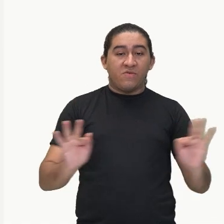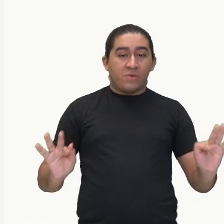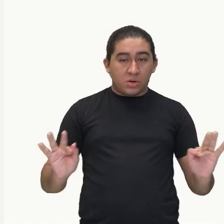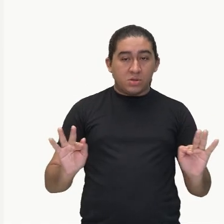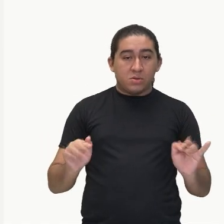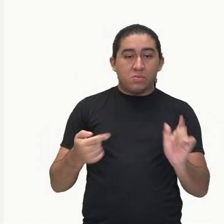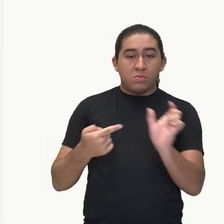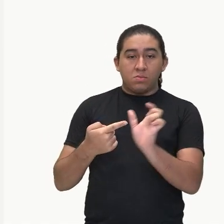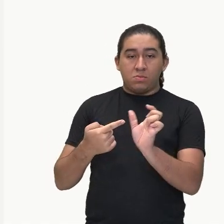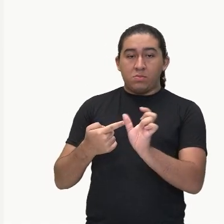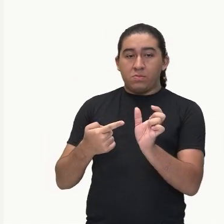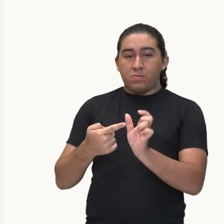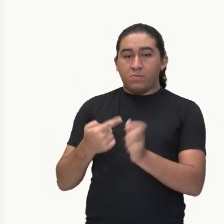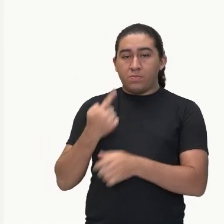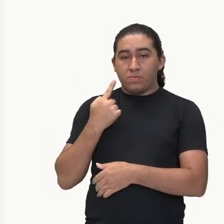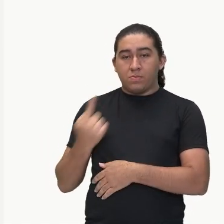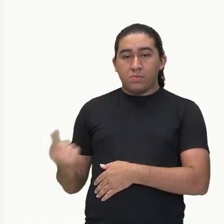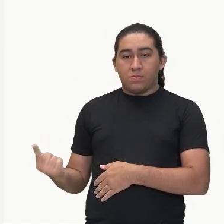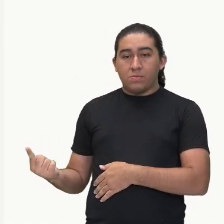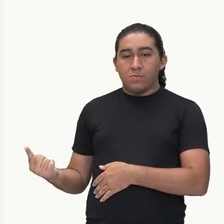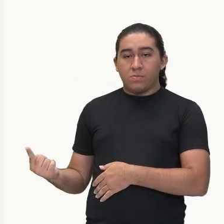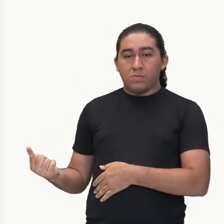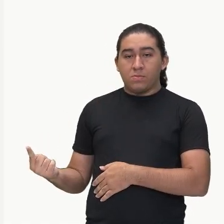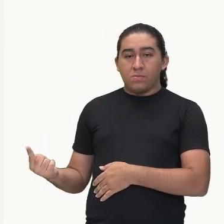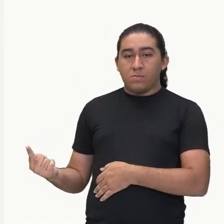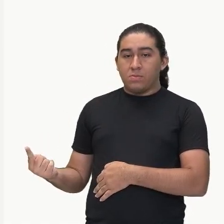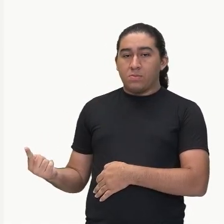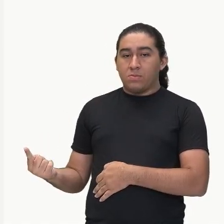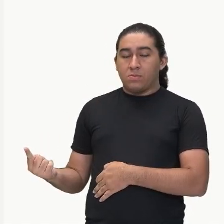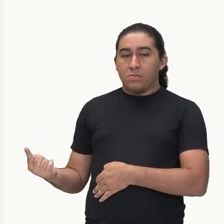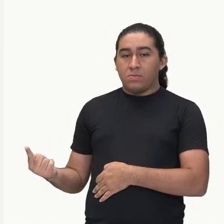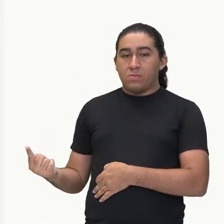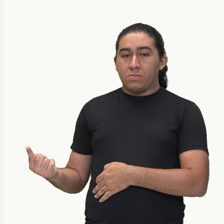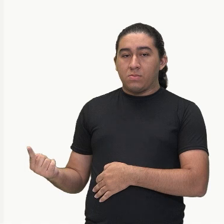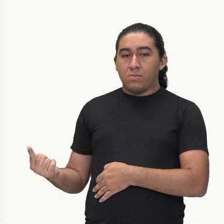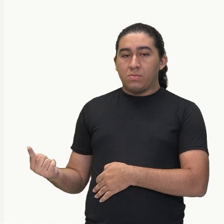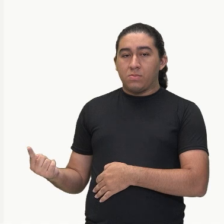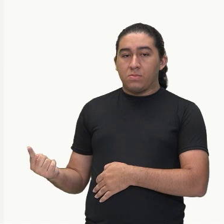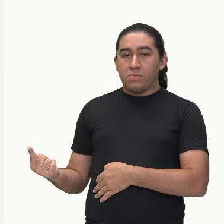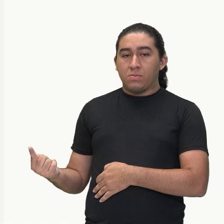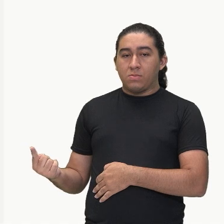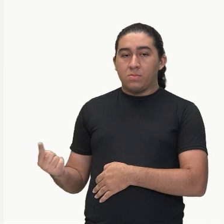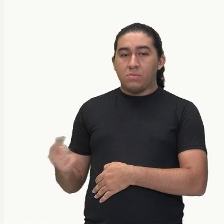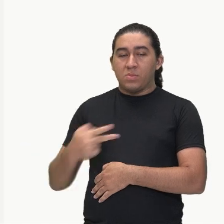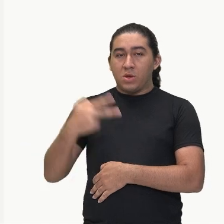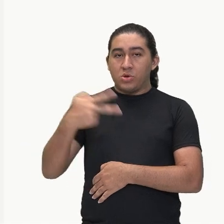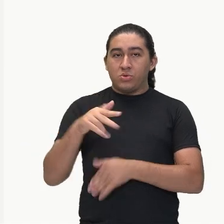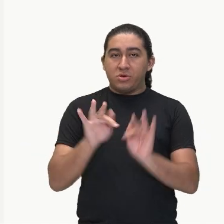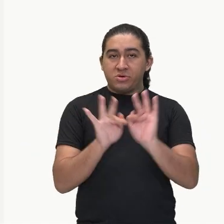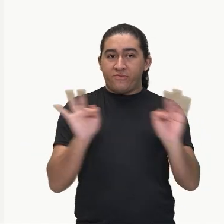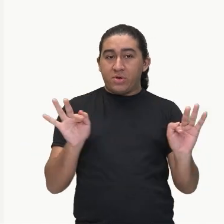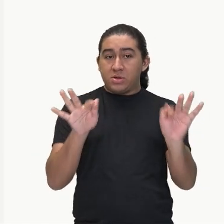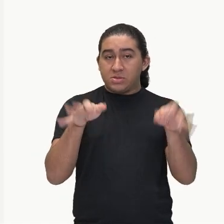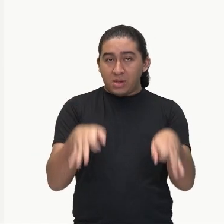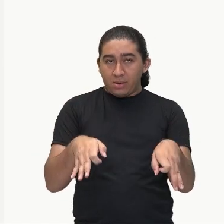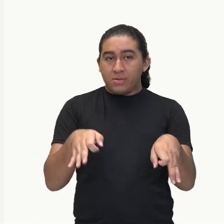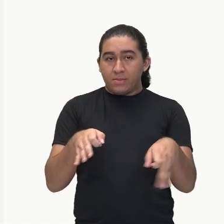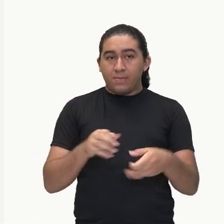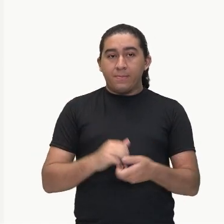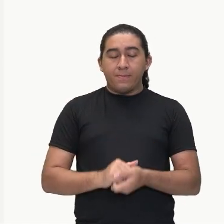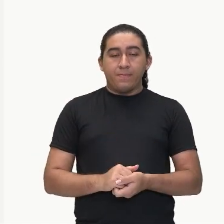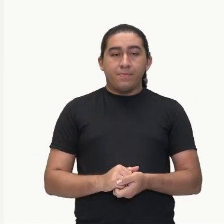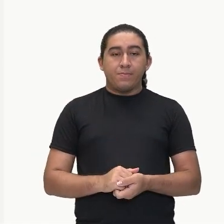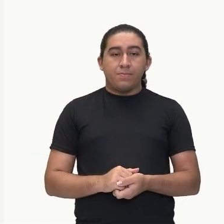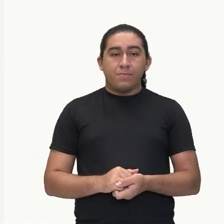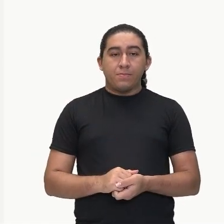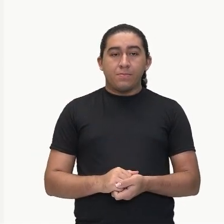mais contribuíram. Então, as duas formas também estão corretas, tá? Tanto no singular como